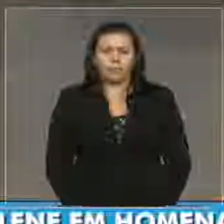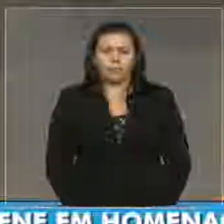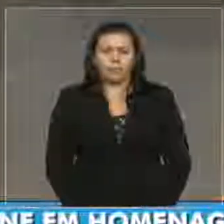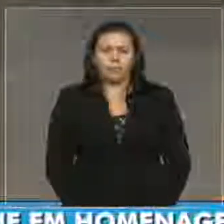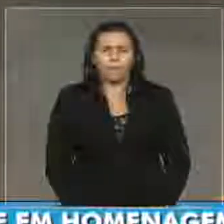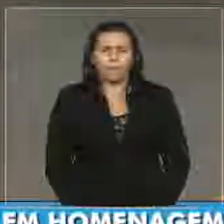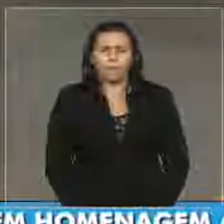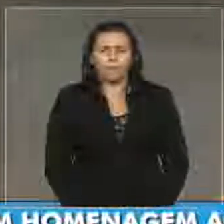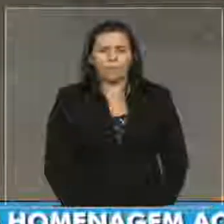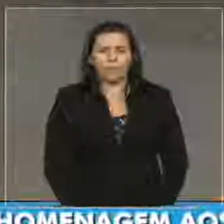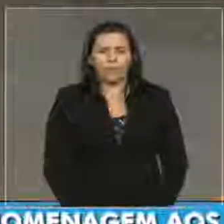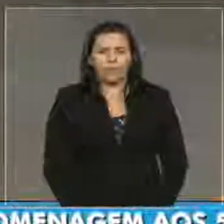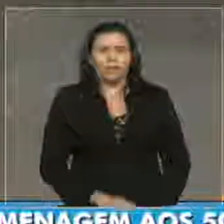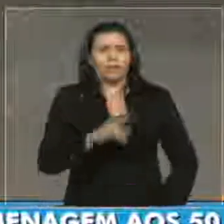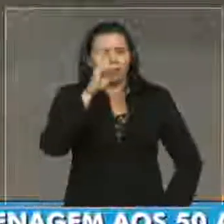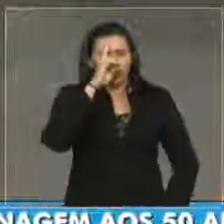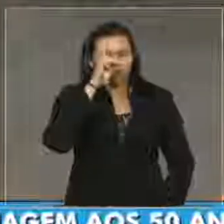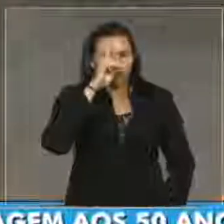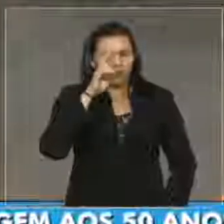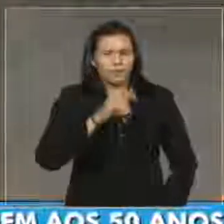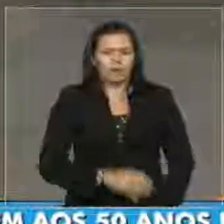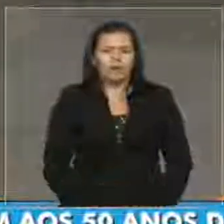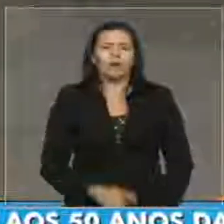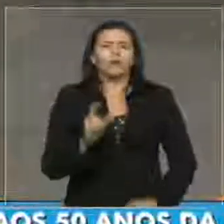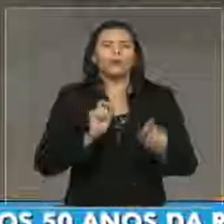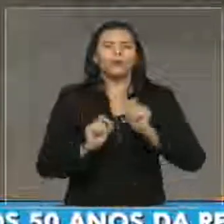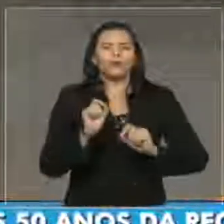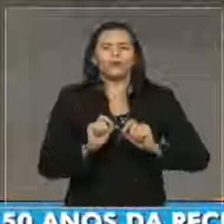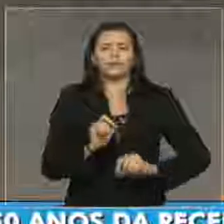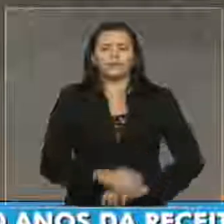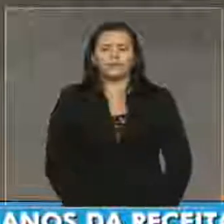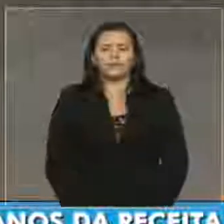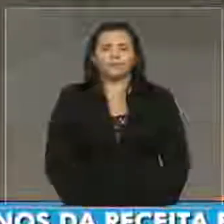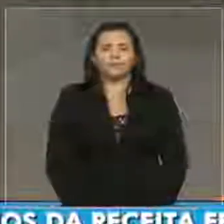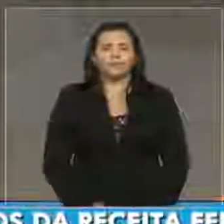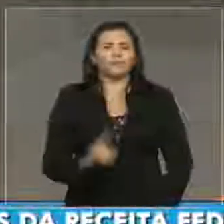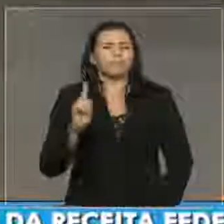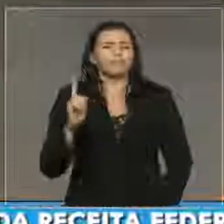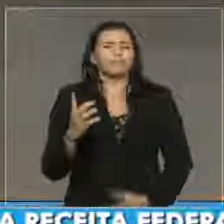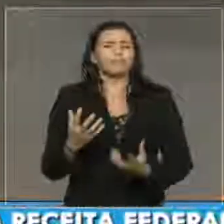terrível que foi a não aceitação